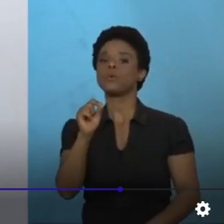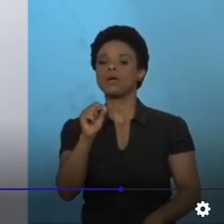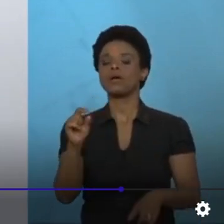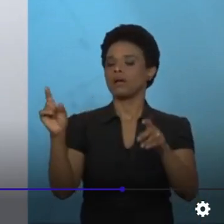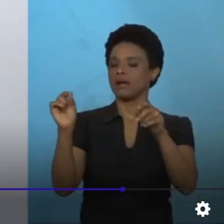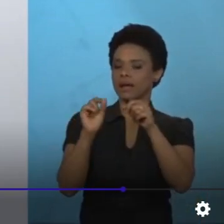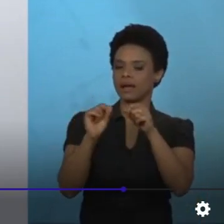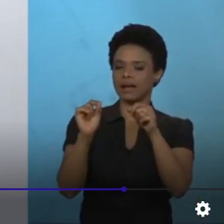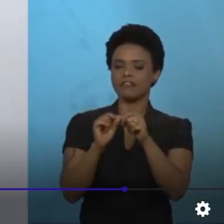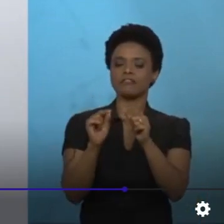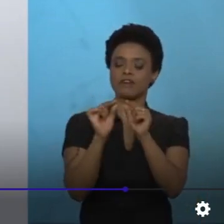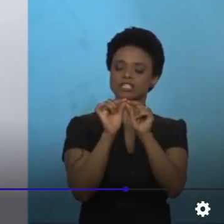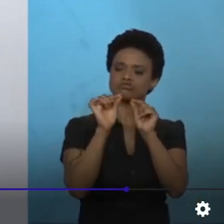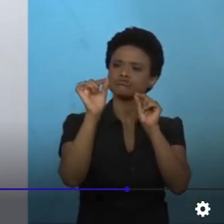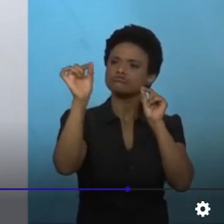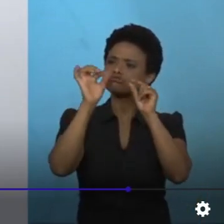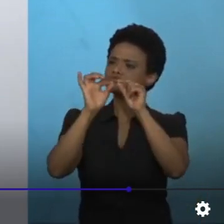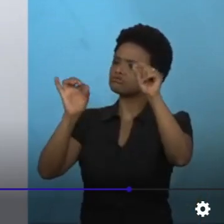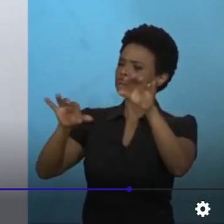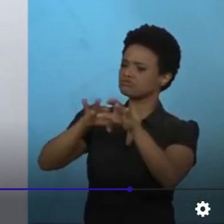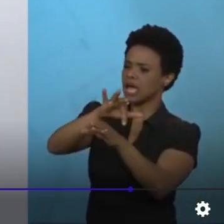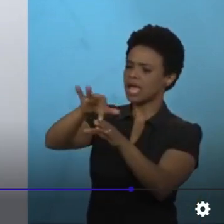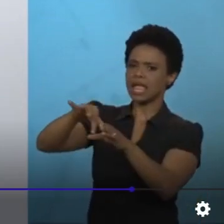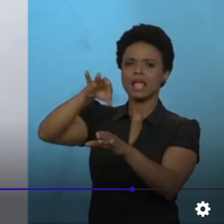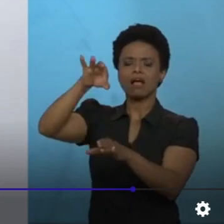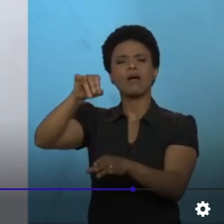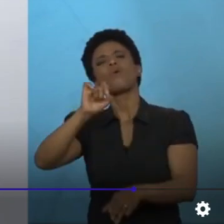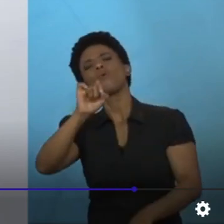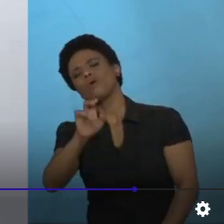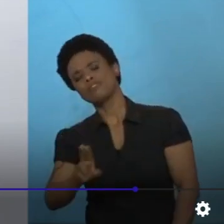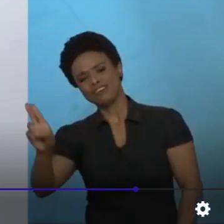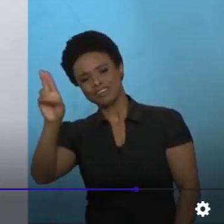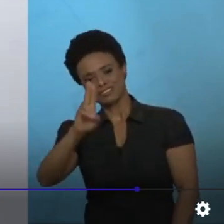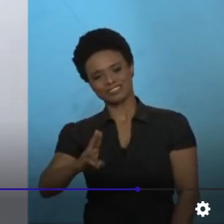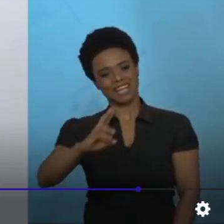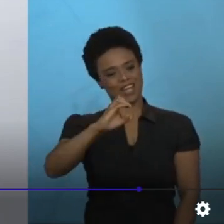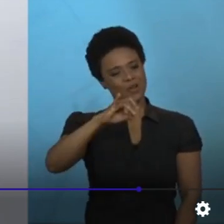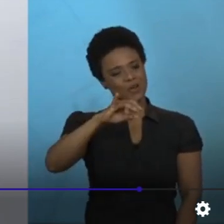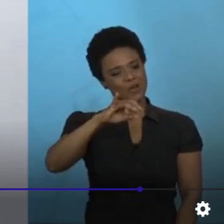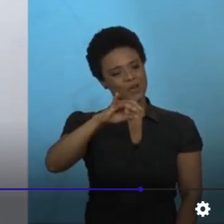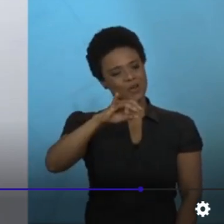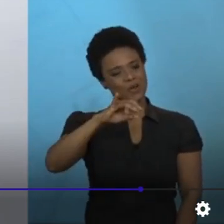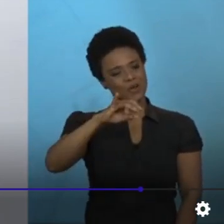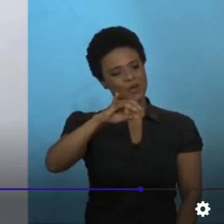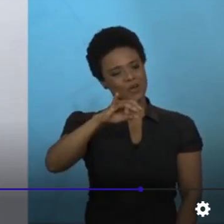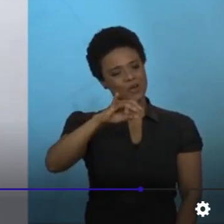feito o dimensionamento e a seleção de componentes, como condutores, tubulações